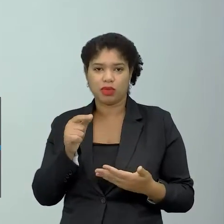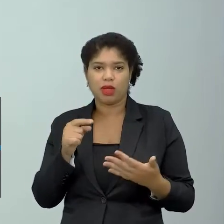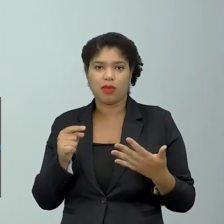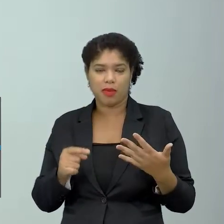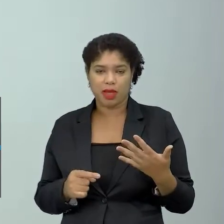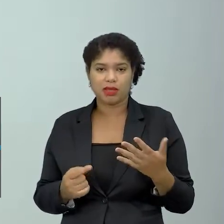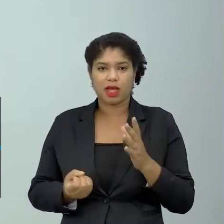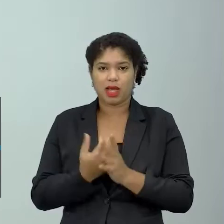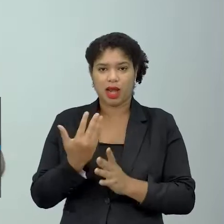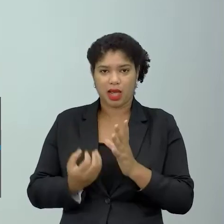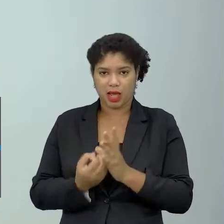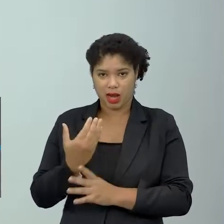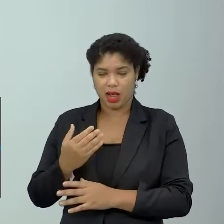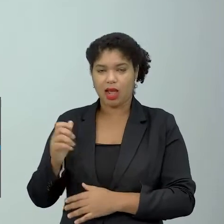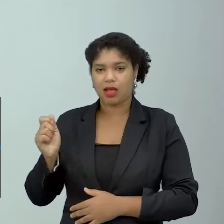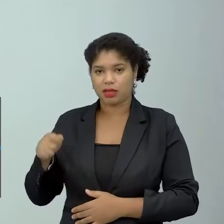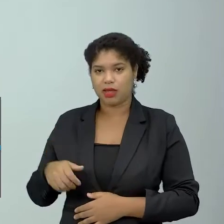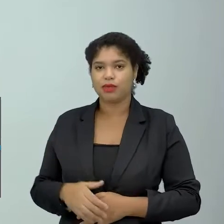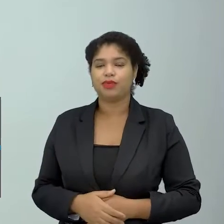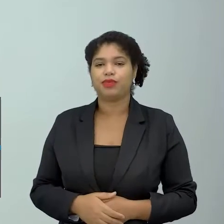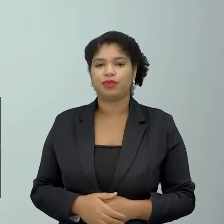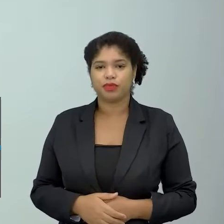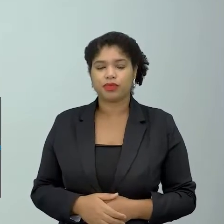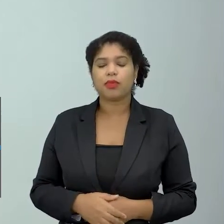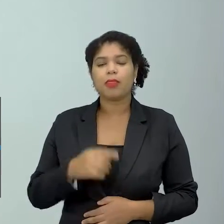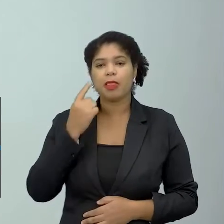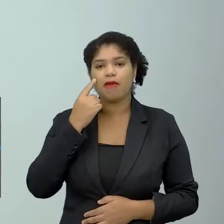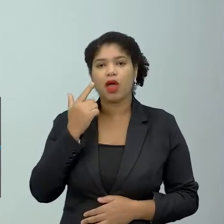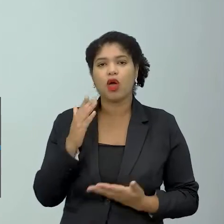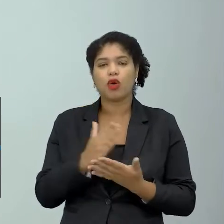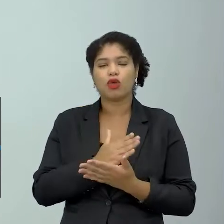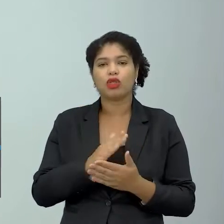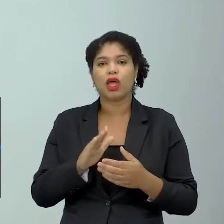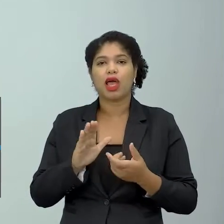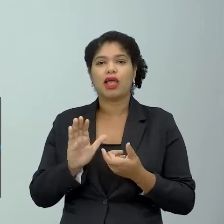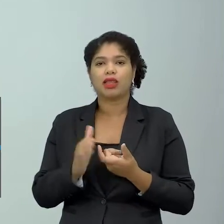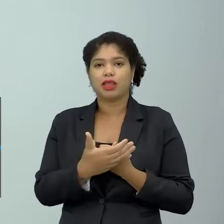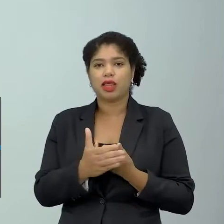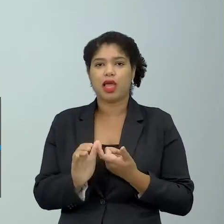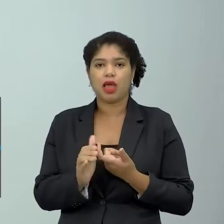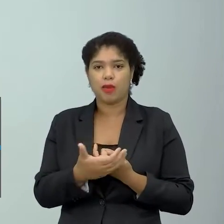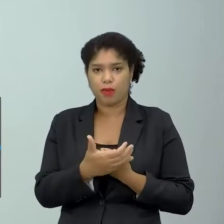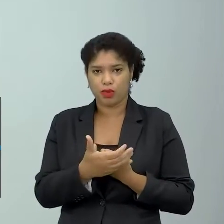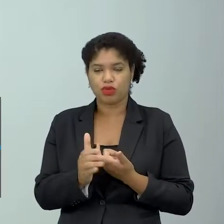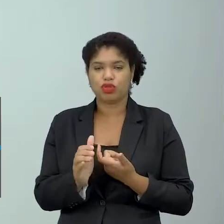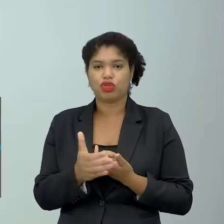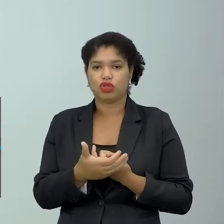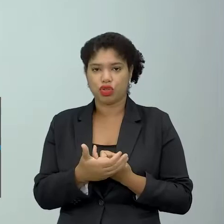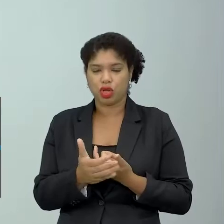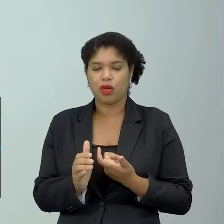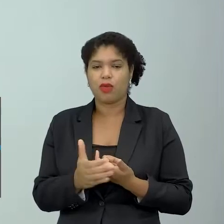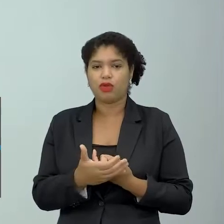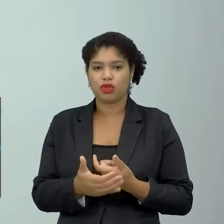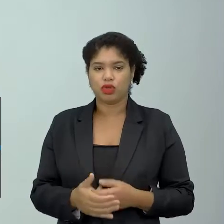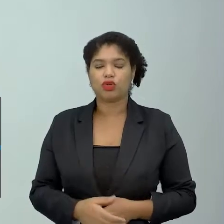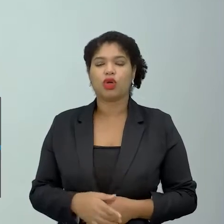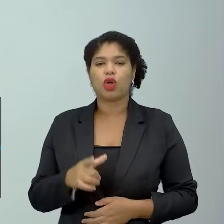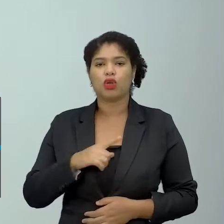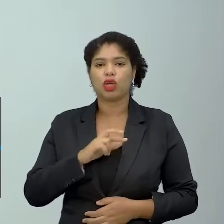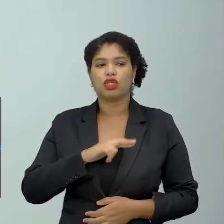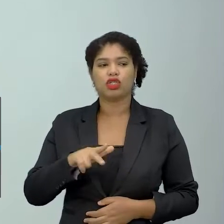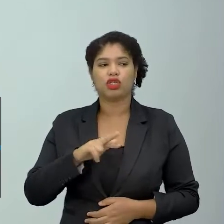está criando, e a língua ela caminha junto. E foi o que eu falei, os termos modificam de significado porque é preciso, porque a sociedade caminha, a